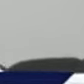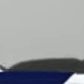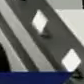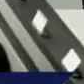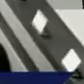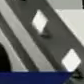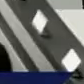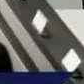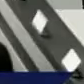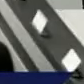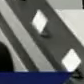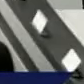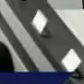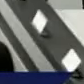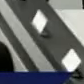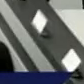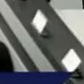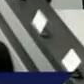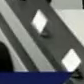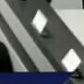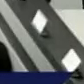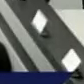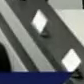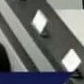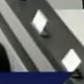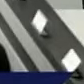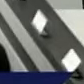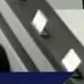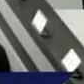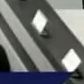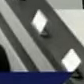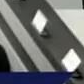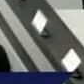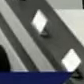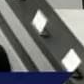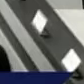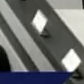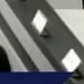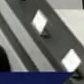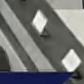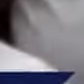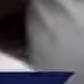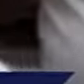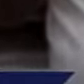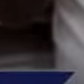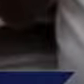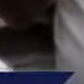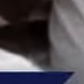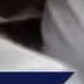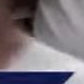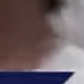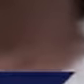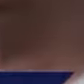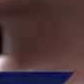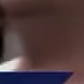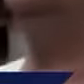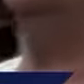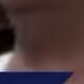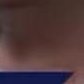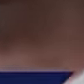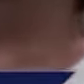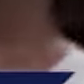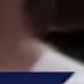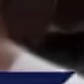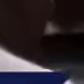Ser por tudo que tens feito, por